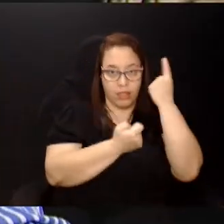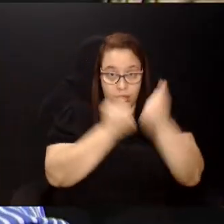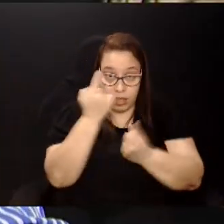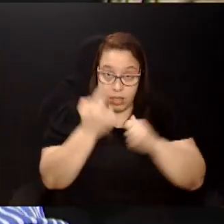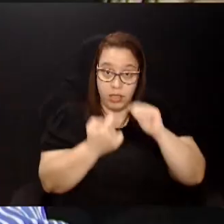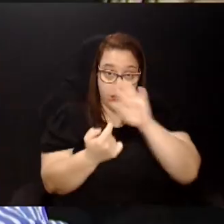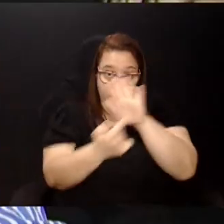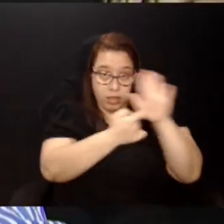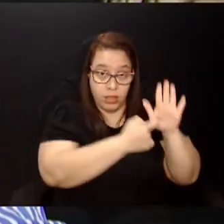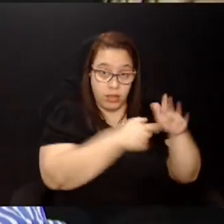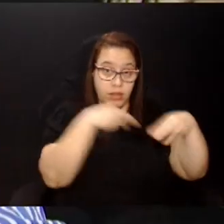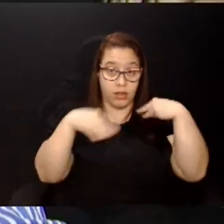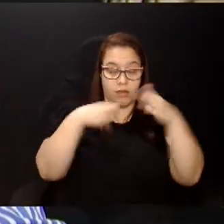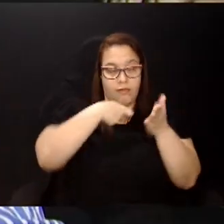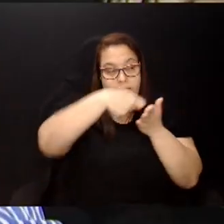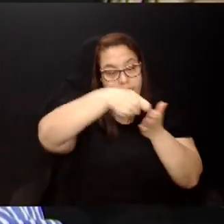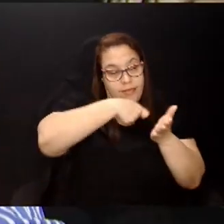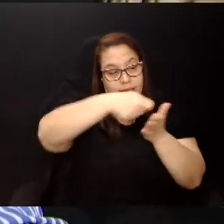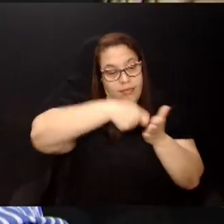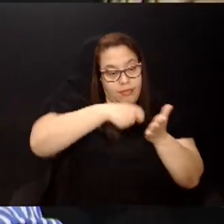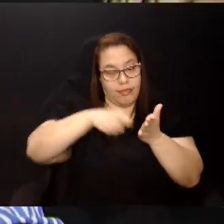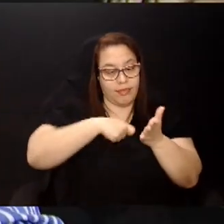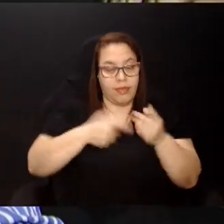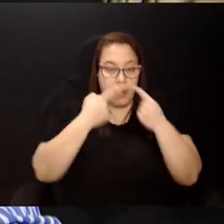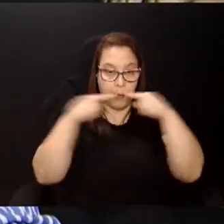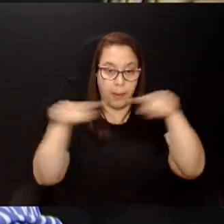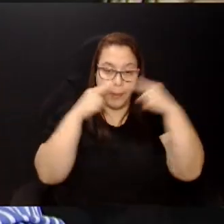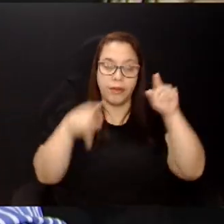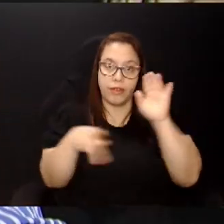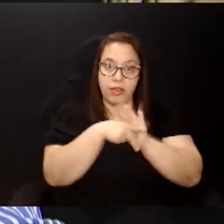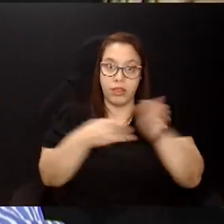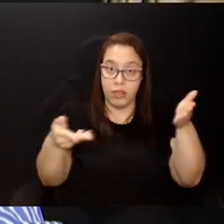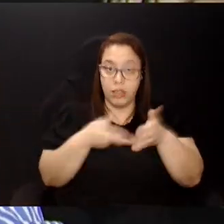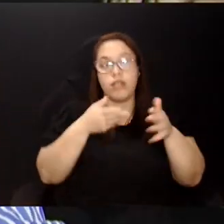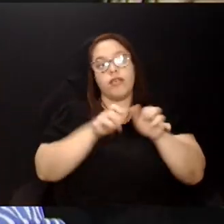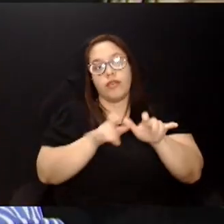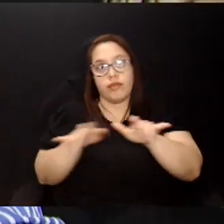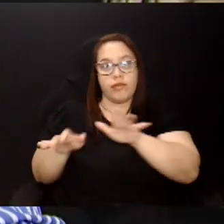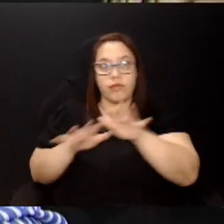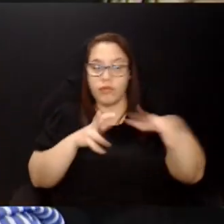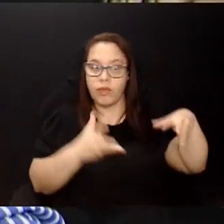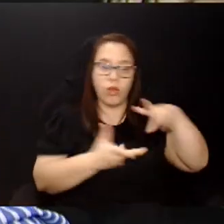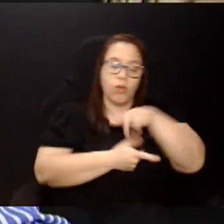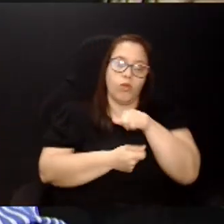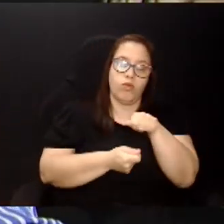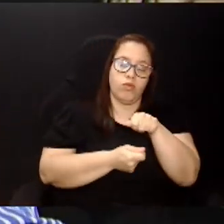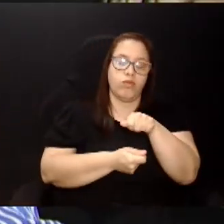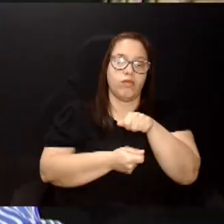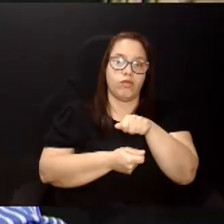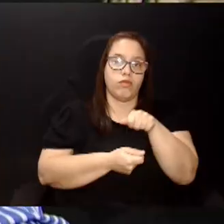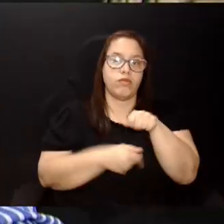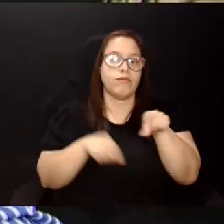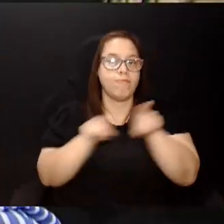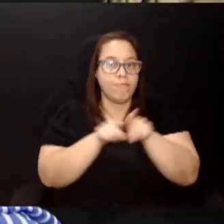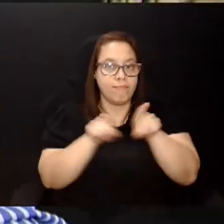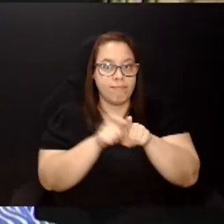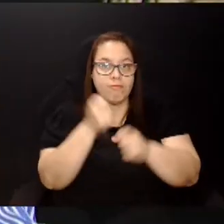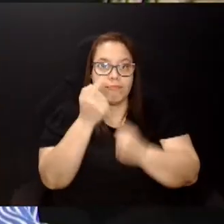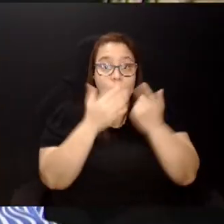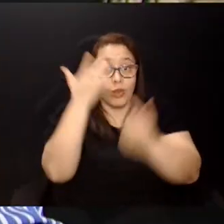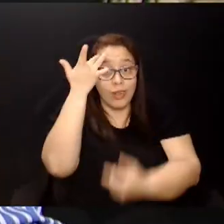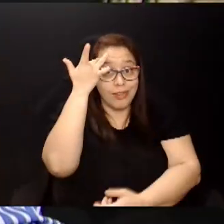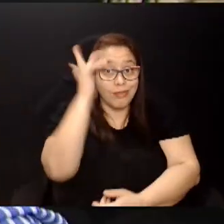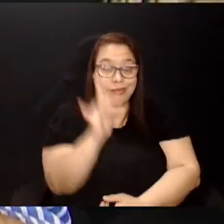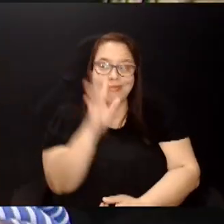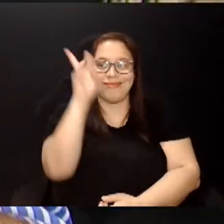foram compostas pelo Carlos Gomes, elas são hoje tocadas no mundo inteiro, né? E muito pouca gente sabe dessa